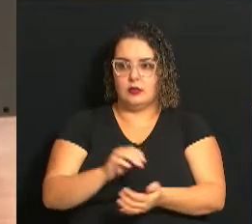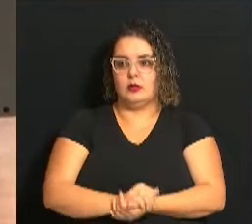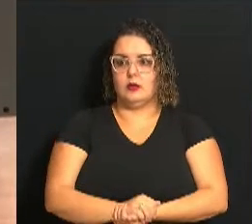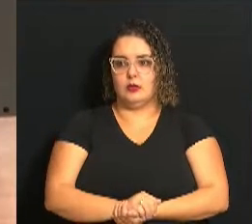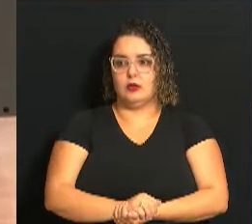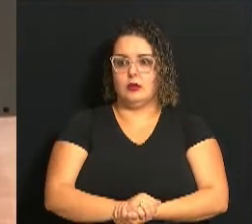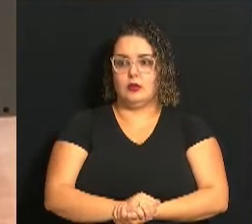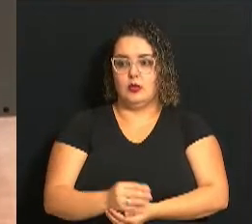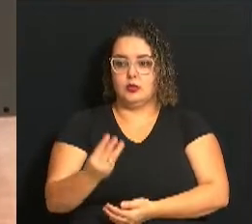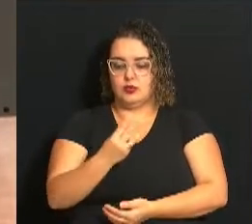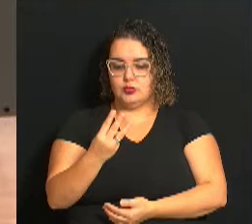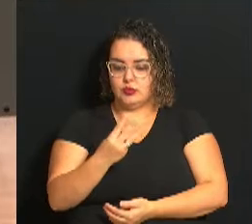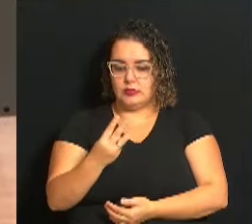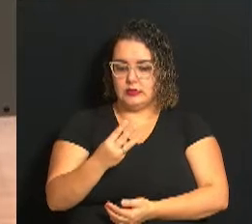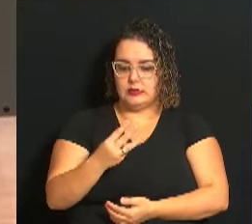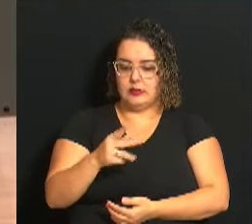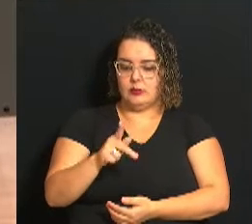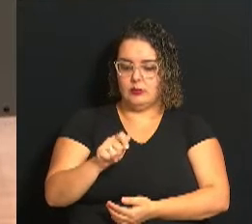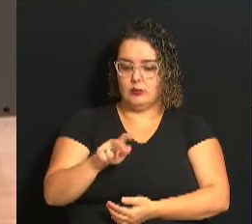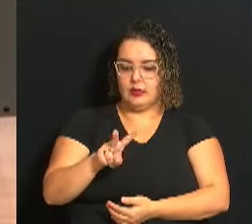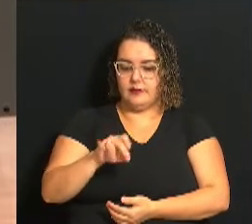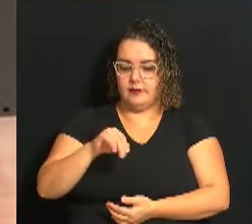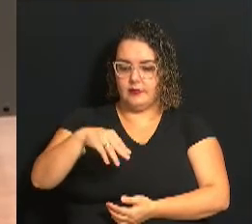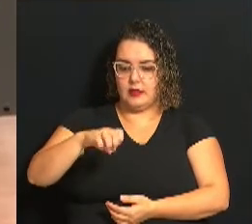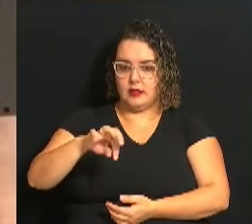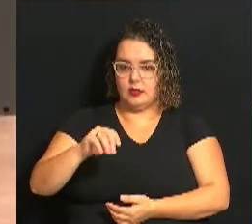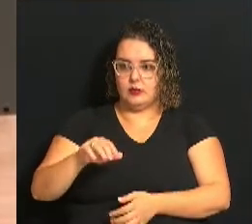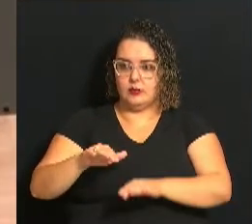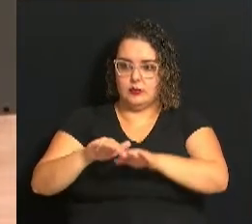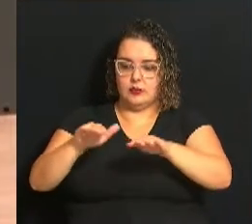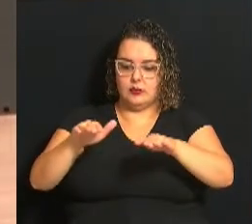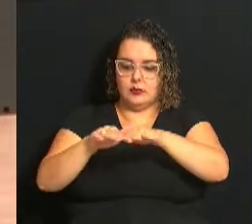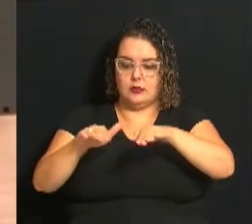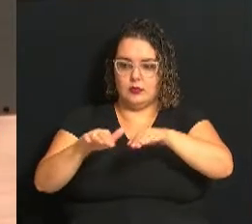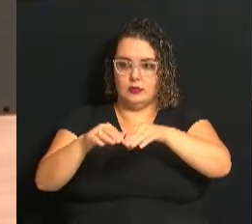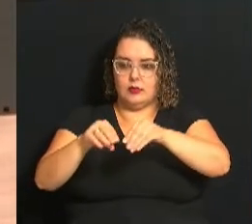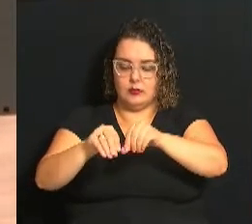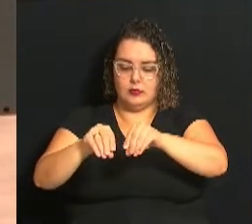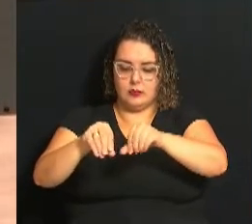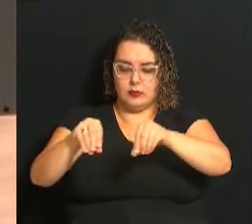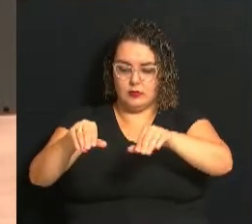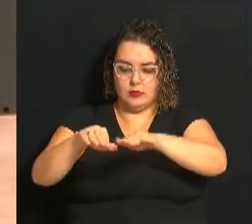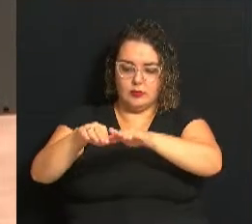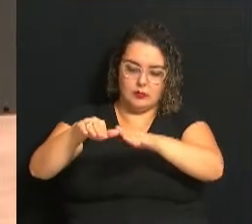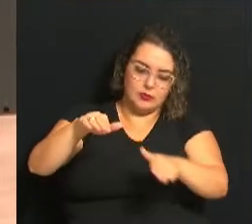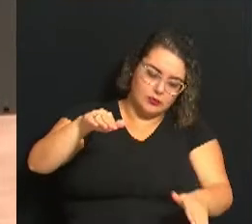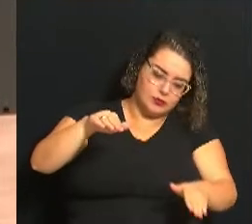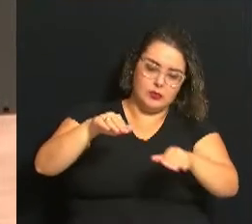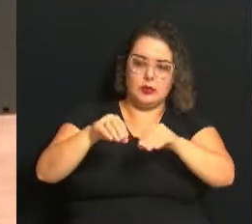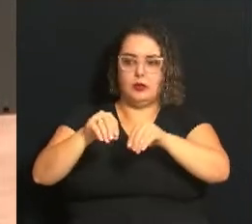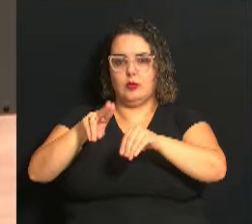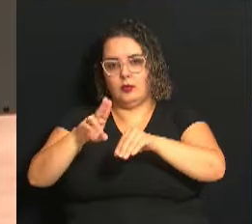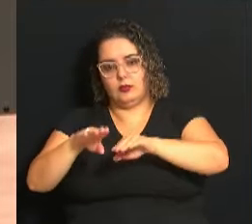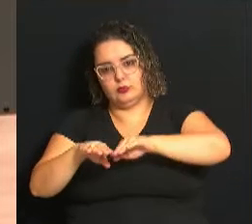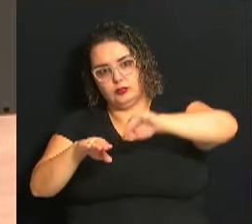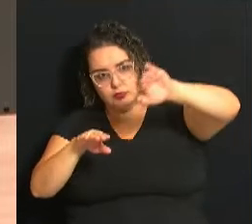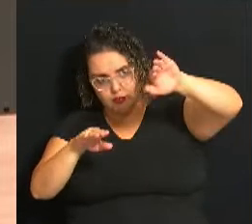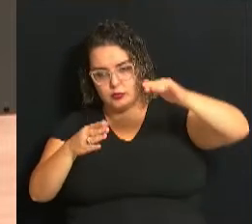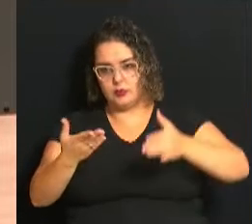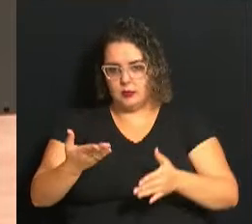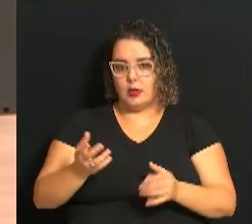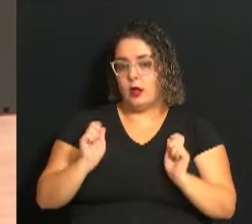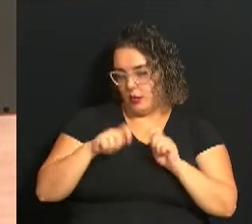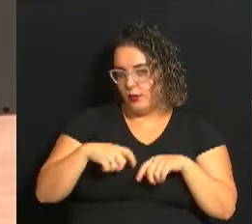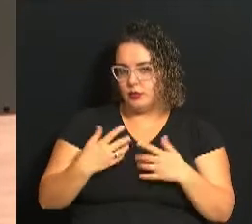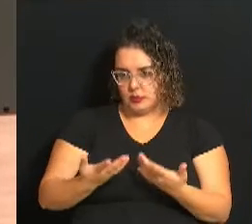terceiro pavimento em terrenos acidentados, né, com declive ou aclive, já é possível, né?